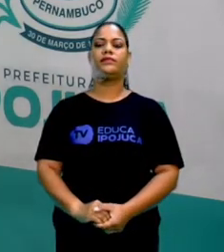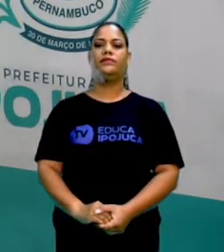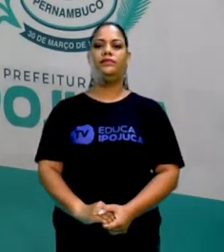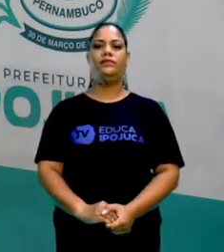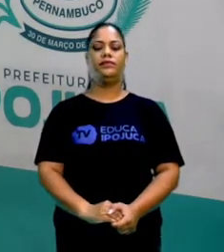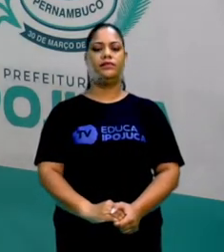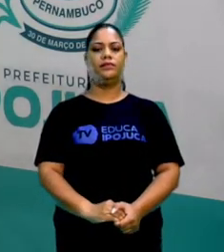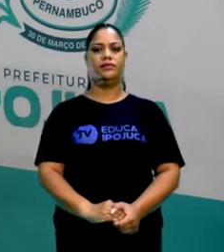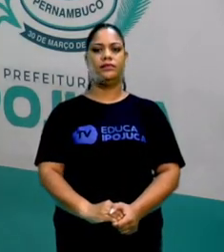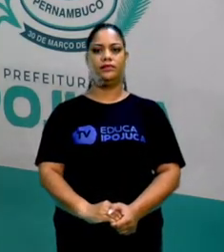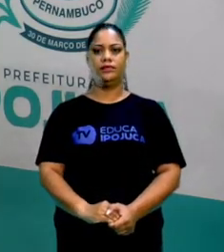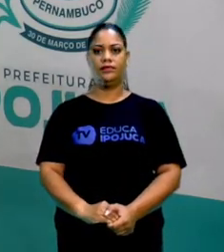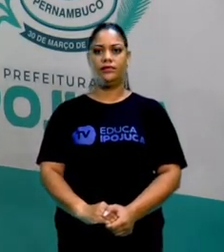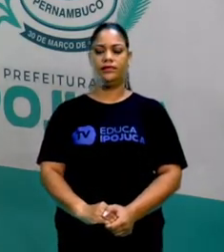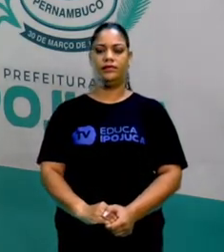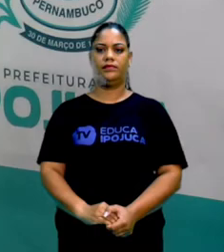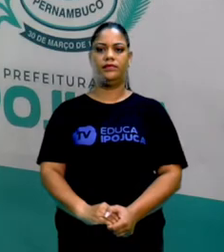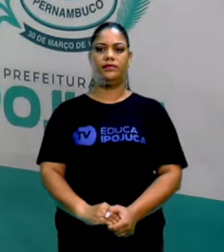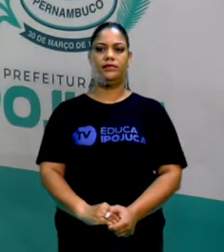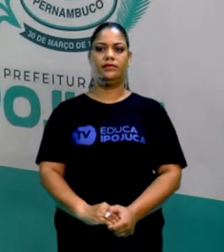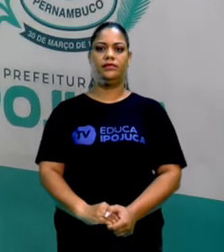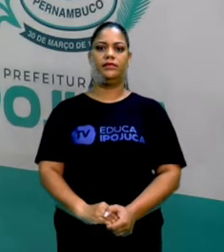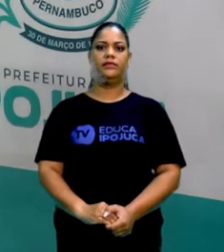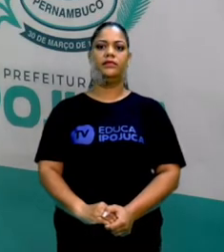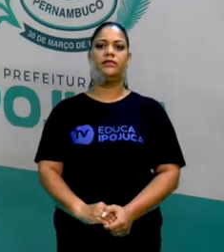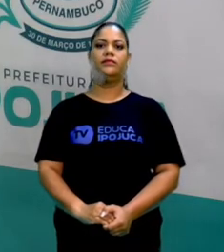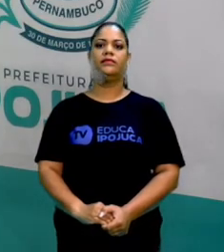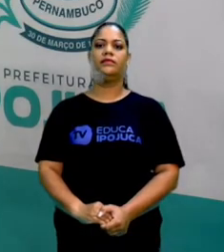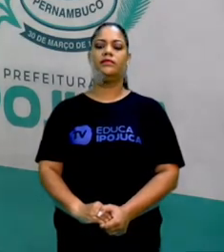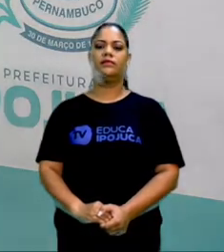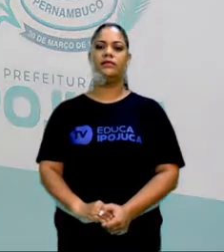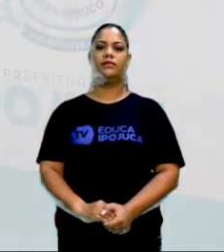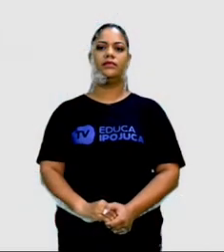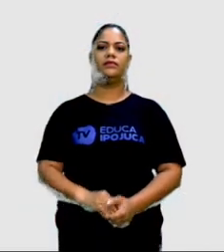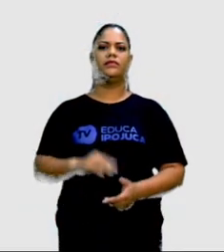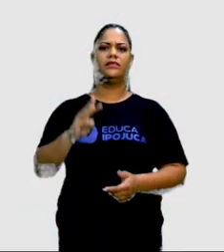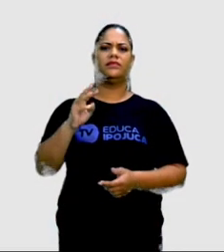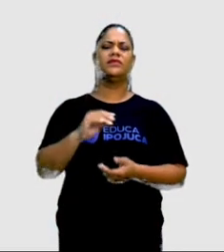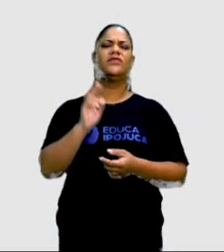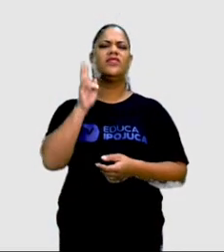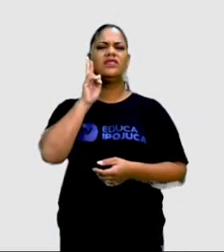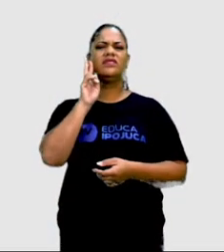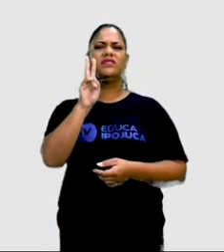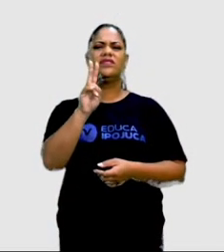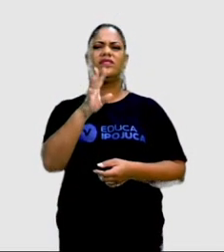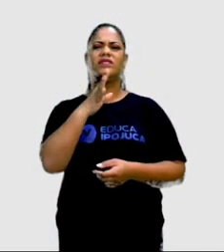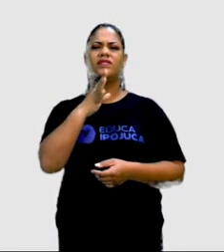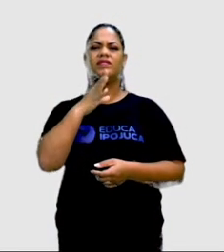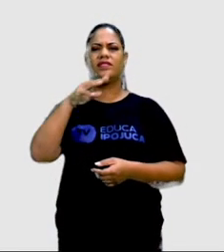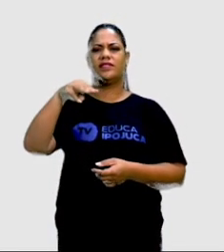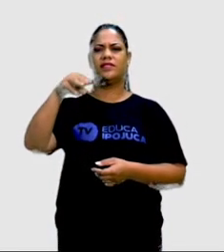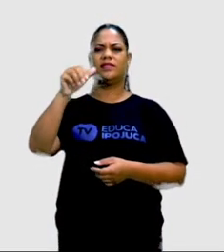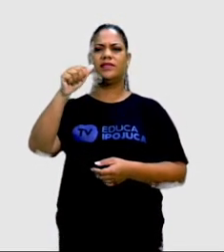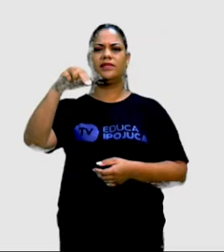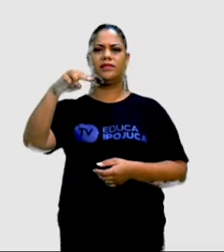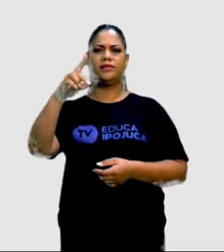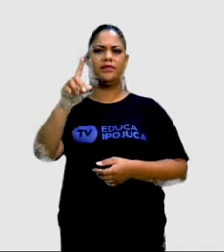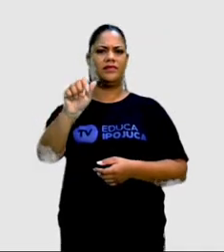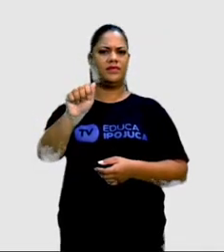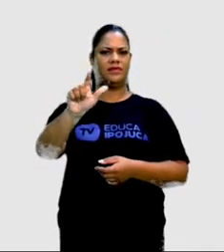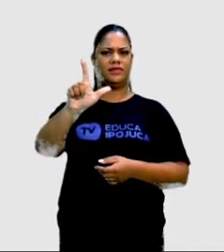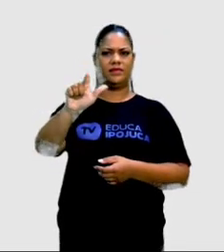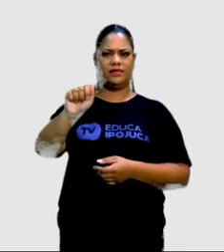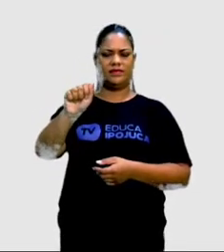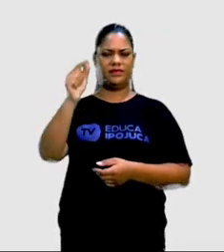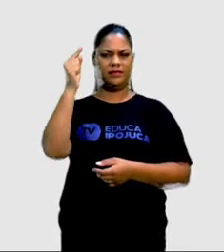interna, a parte de dentro da figura. E a mandala? Quem aqui já ouviu falar na mandala?